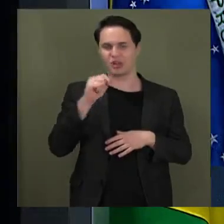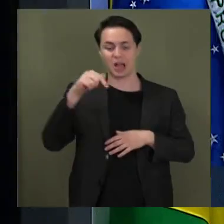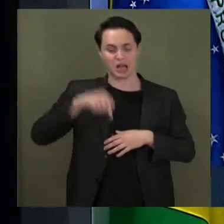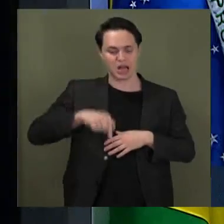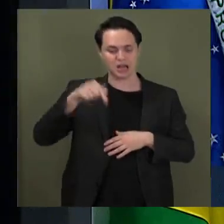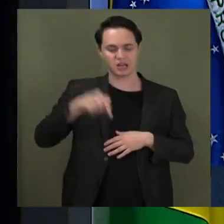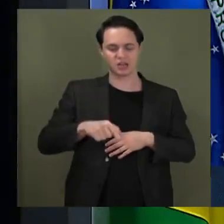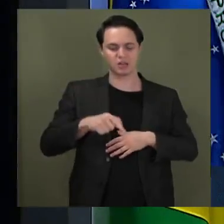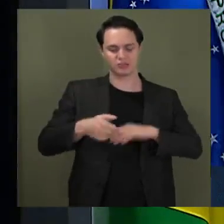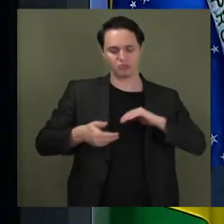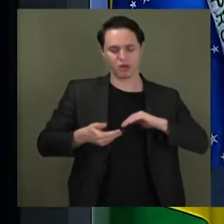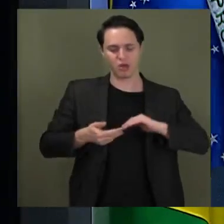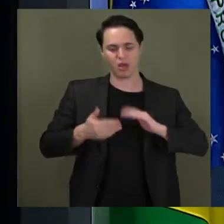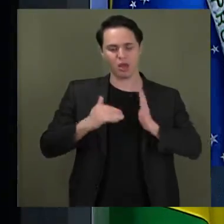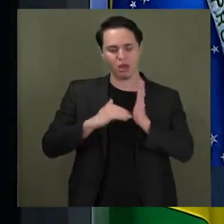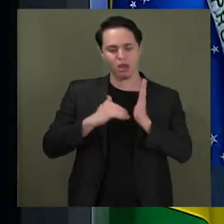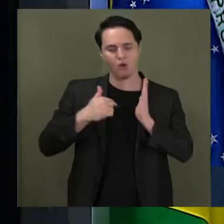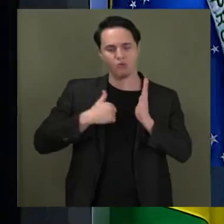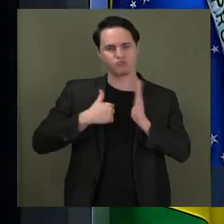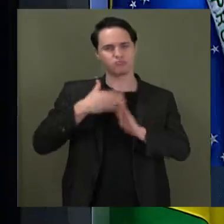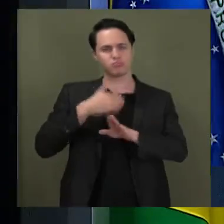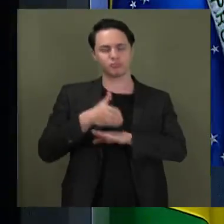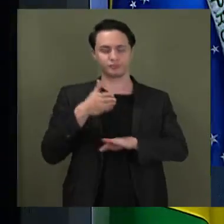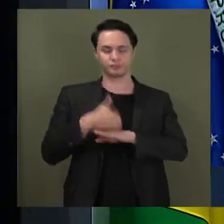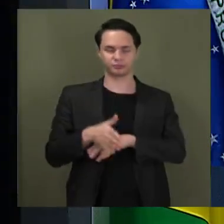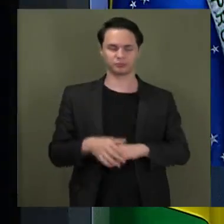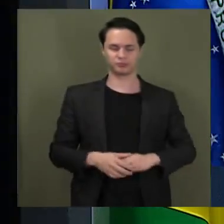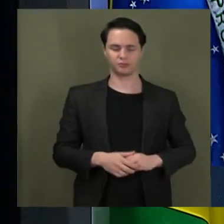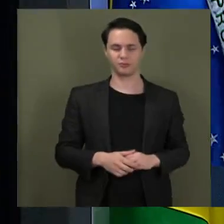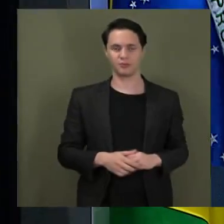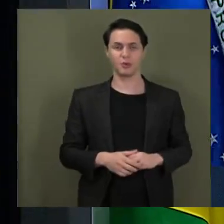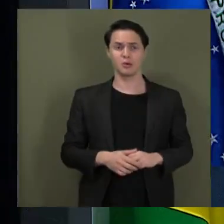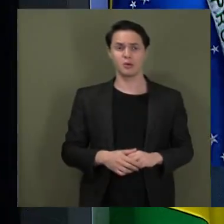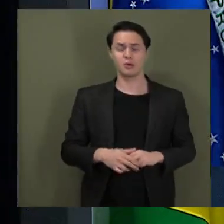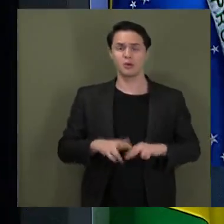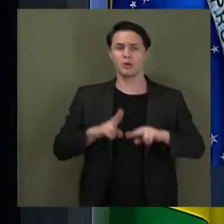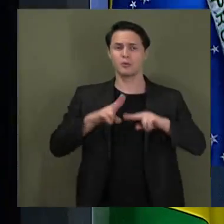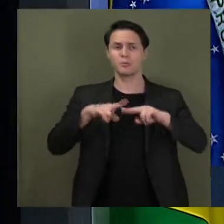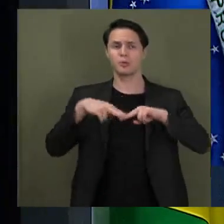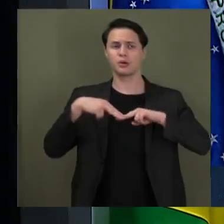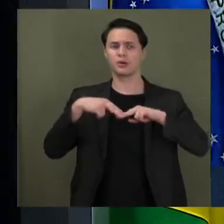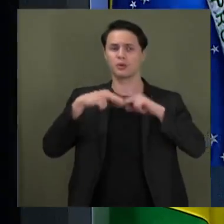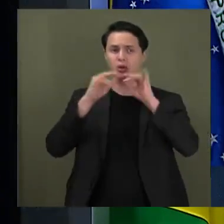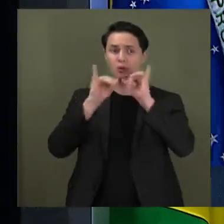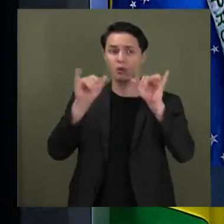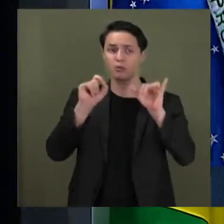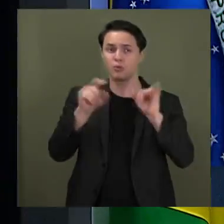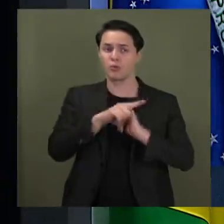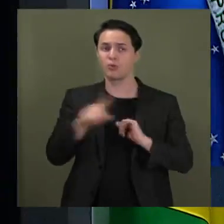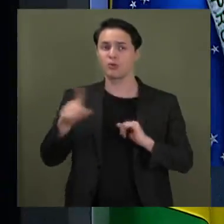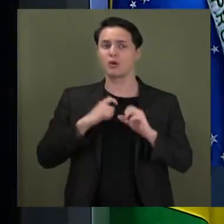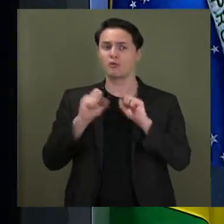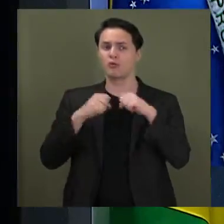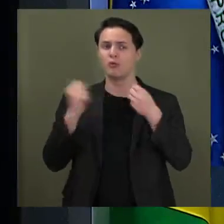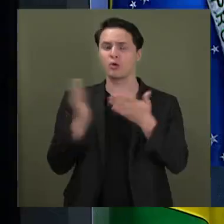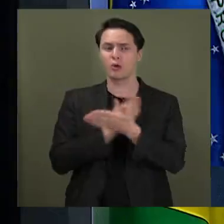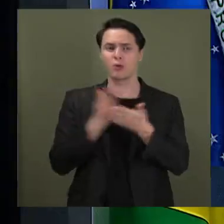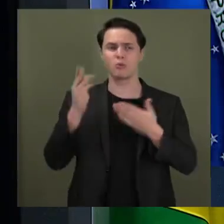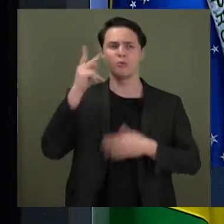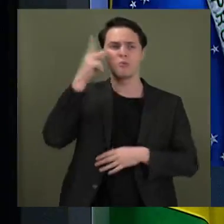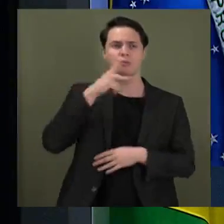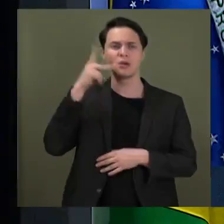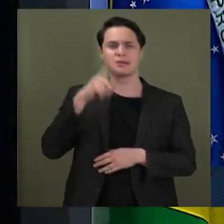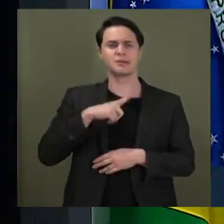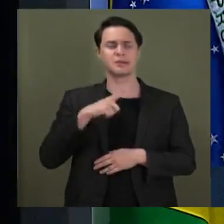que eu faço parte. Por isso digo que está valendo a pena o esforço de alguns parlamentares em